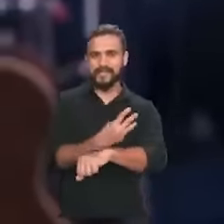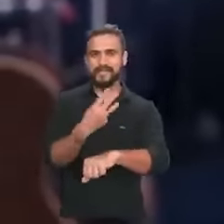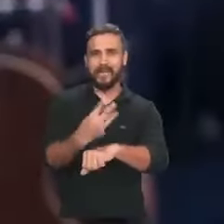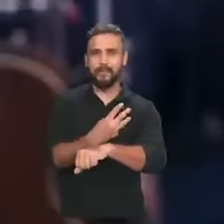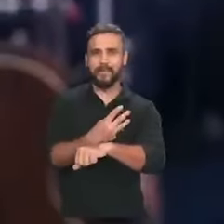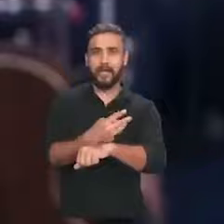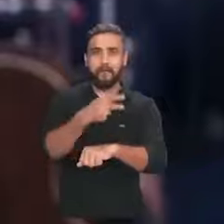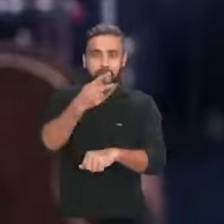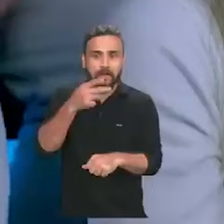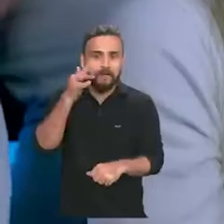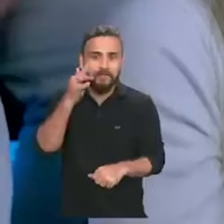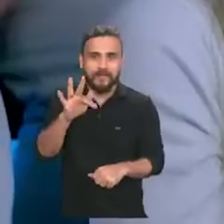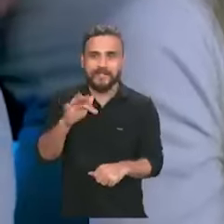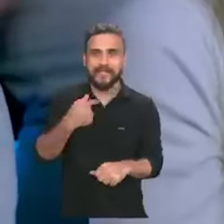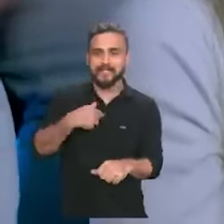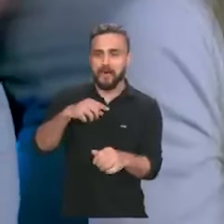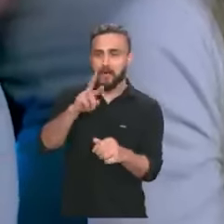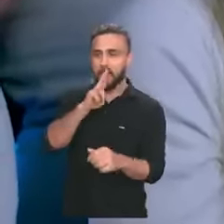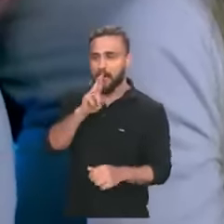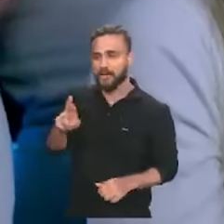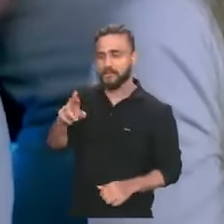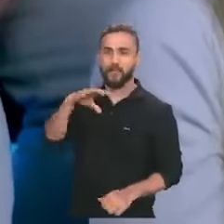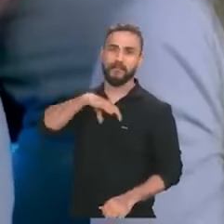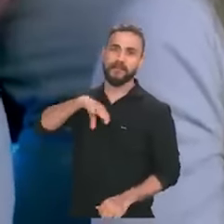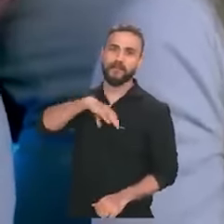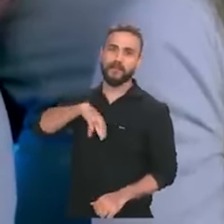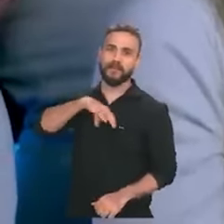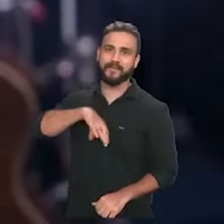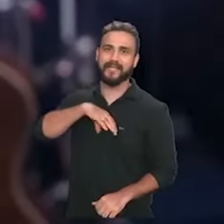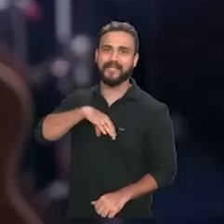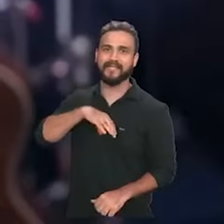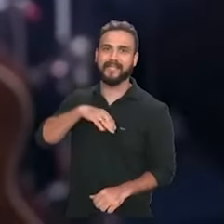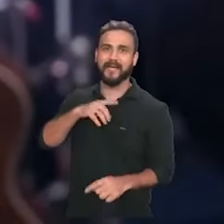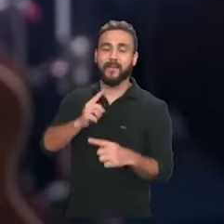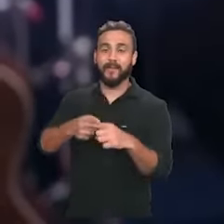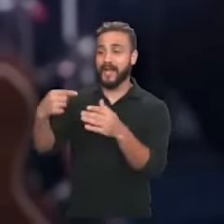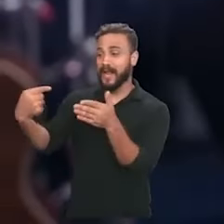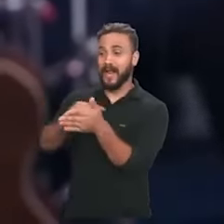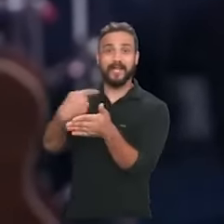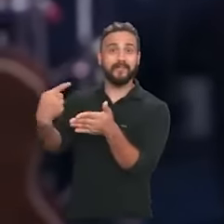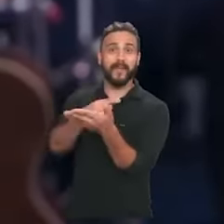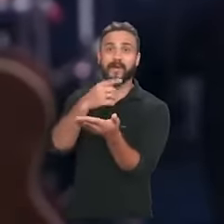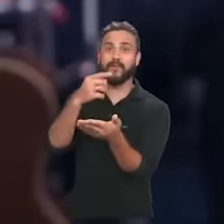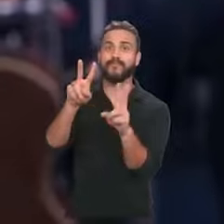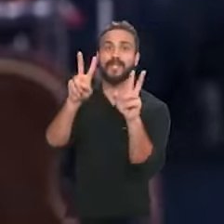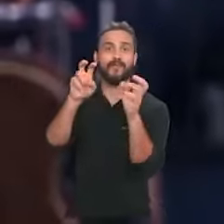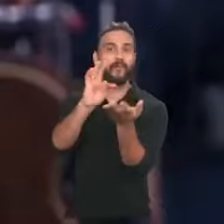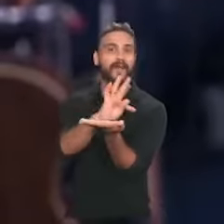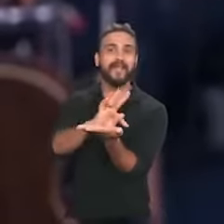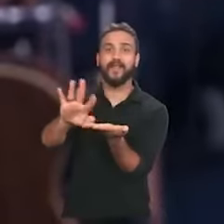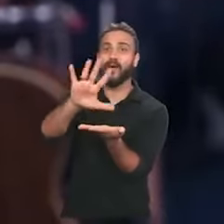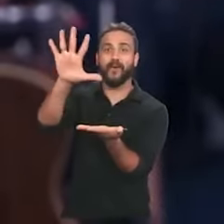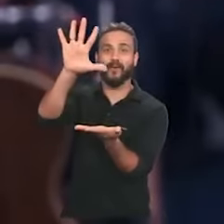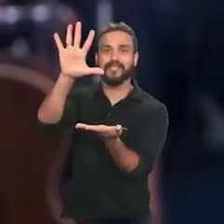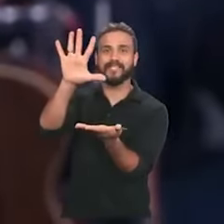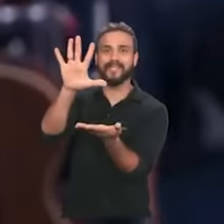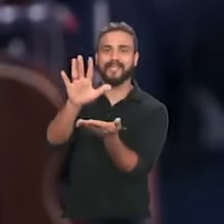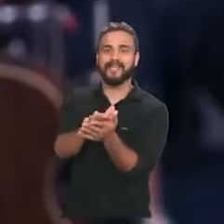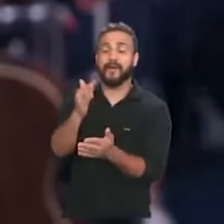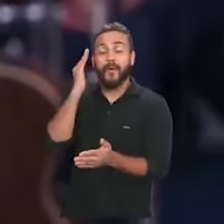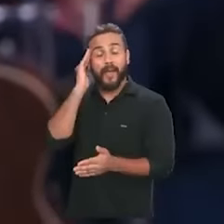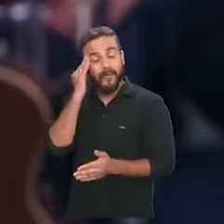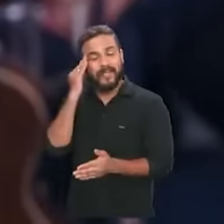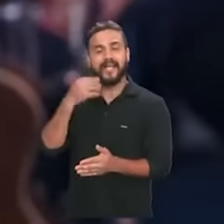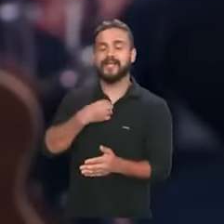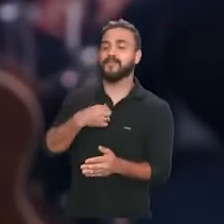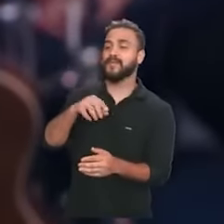eu respondo em português. Porque as questões são todas teológicas, eu não tenho esse nível de francês para responder. Mas eu entendo tudo, então é uma